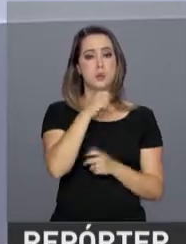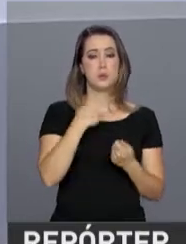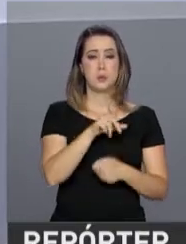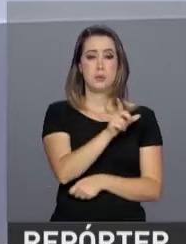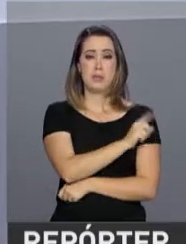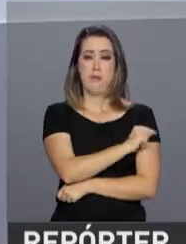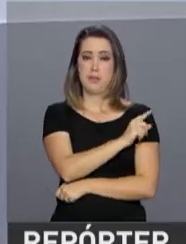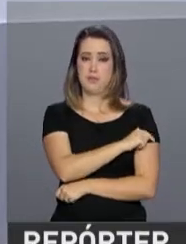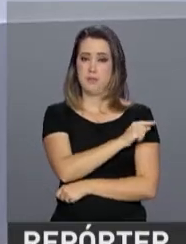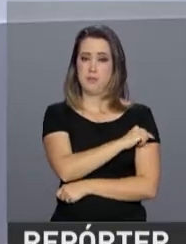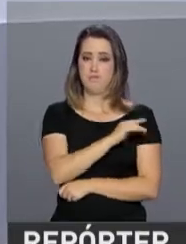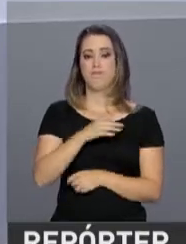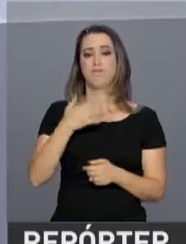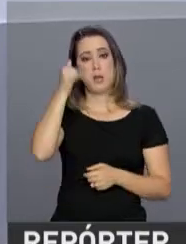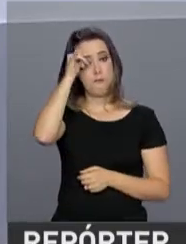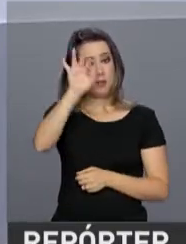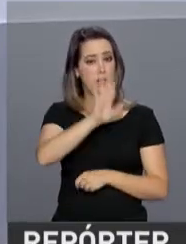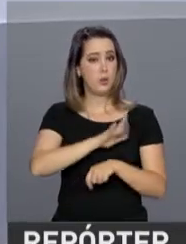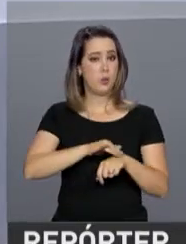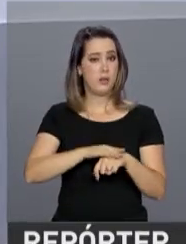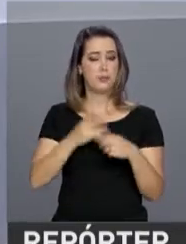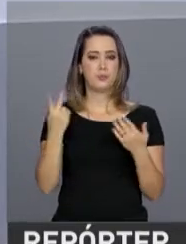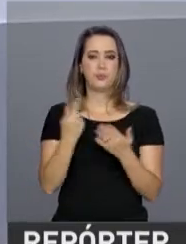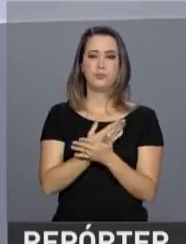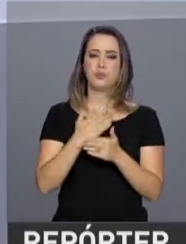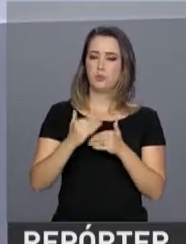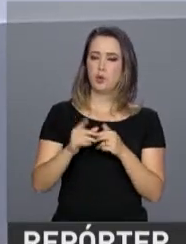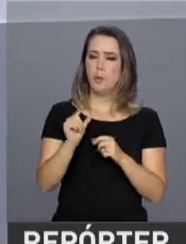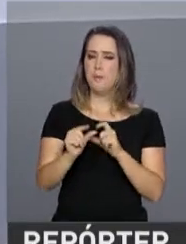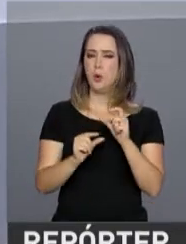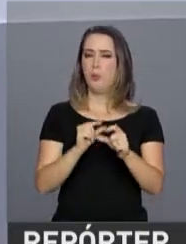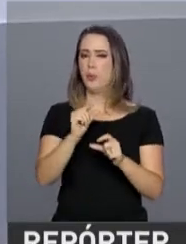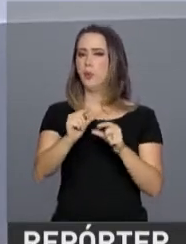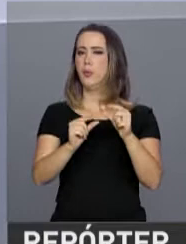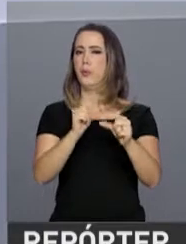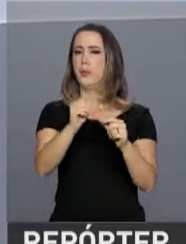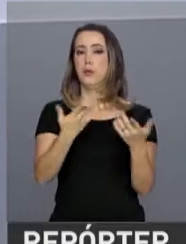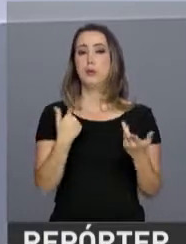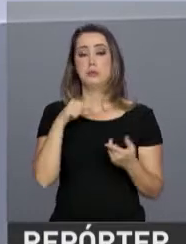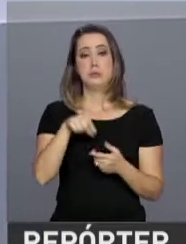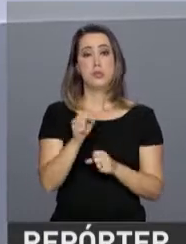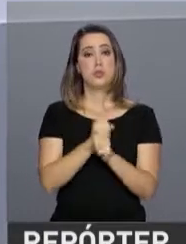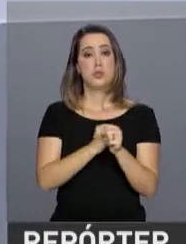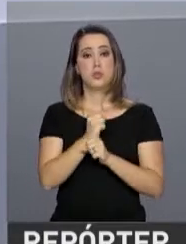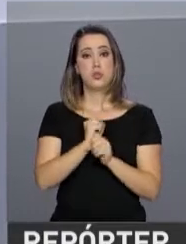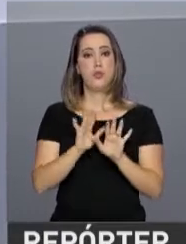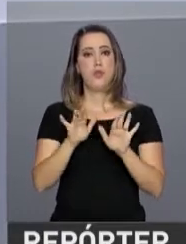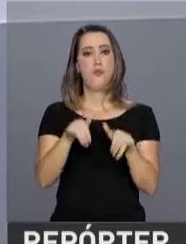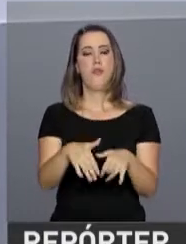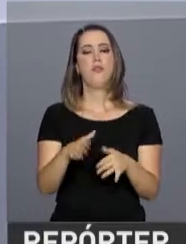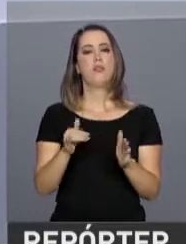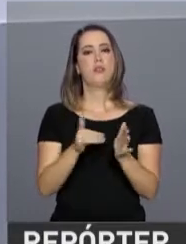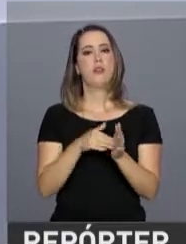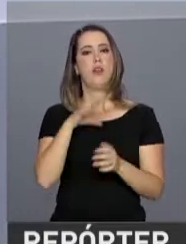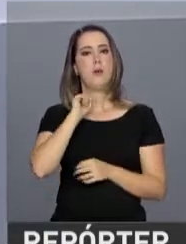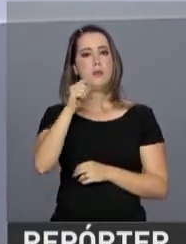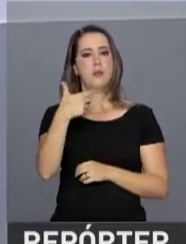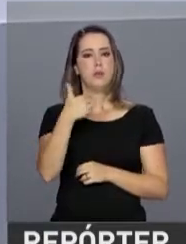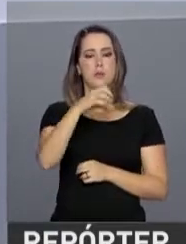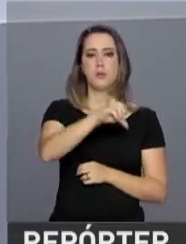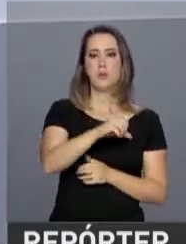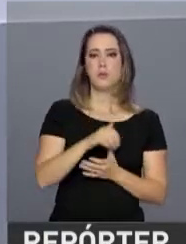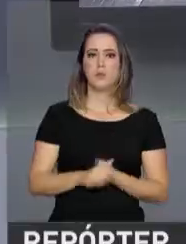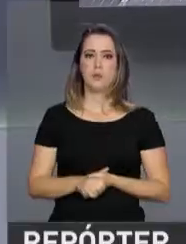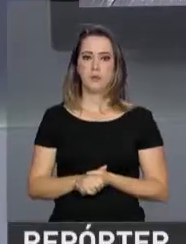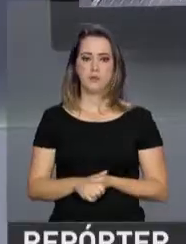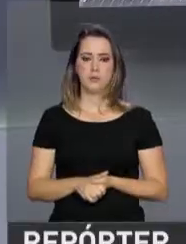vacinem contra a doença a medida será feita de forma gradual com início neste ano e conclusão até abril de 2009